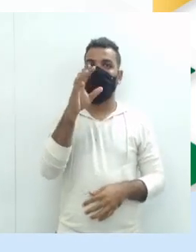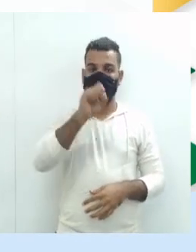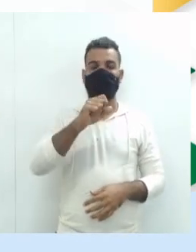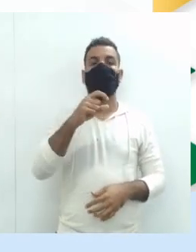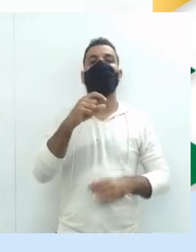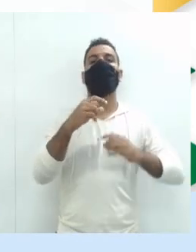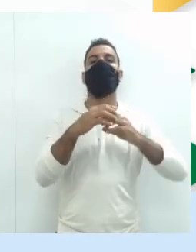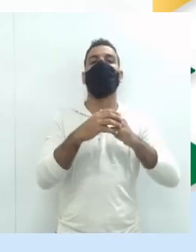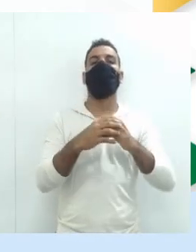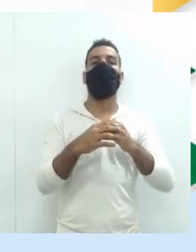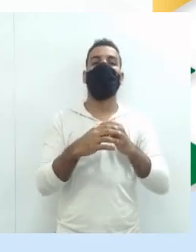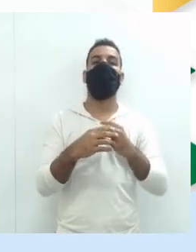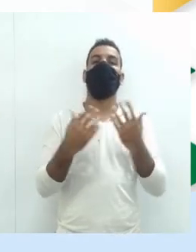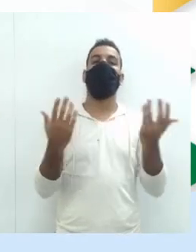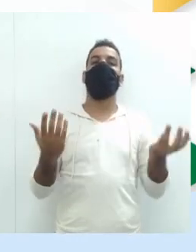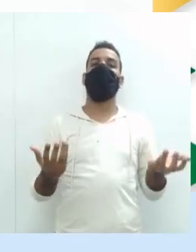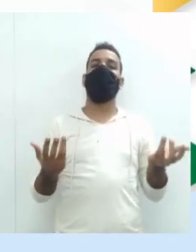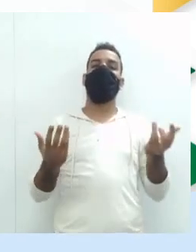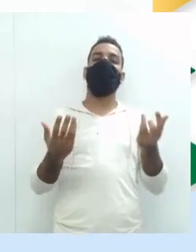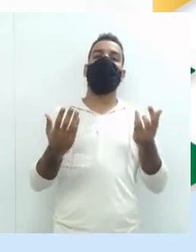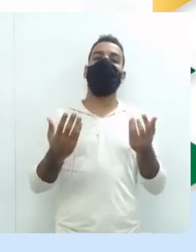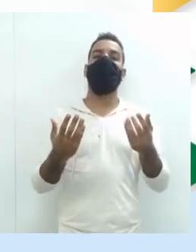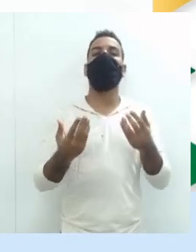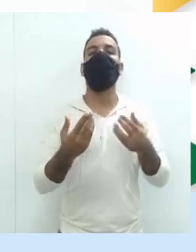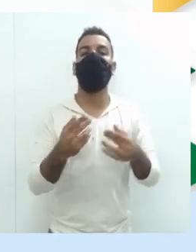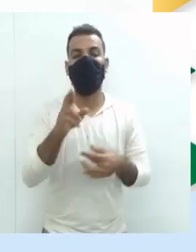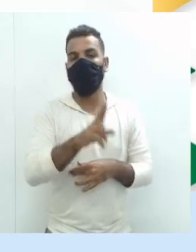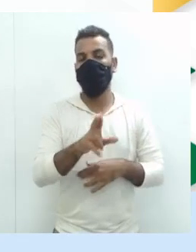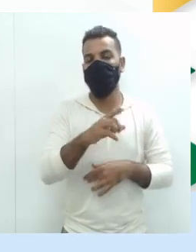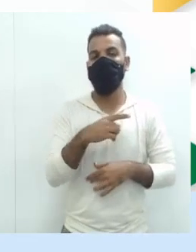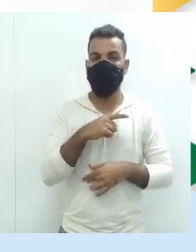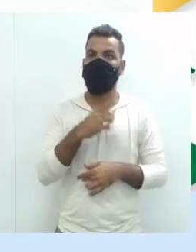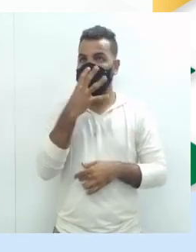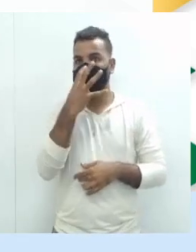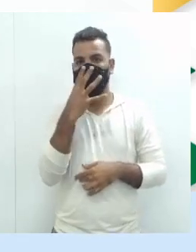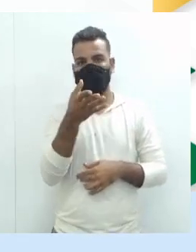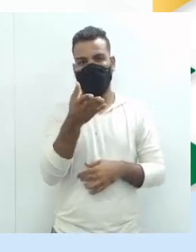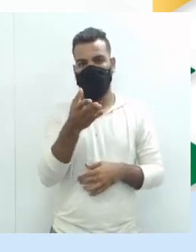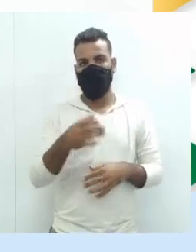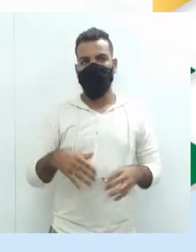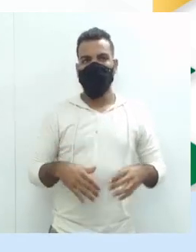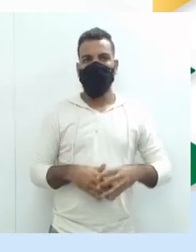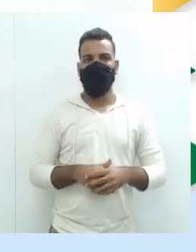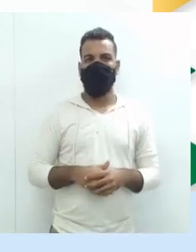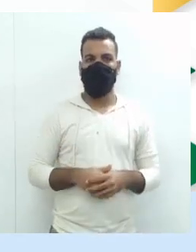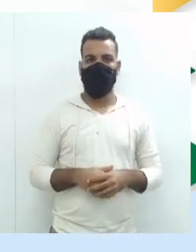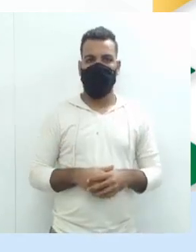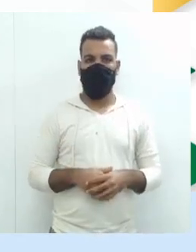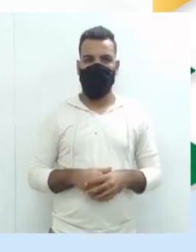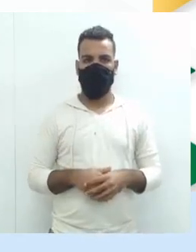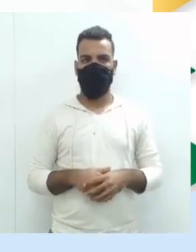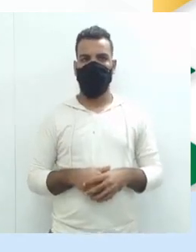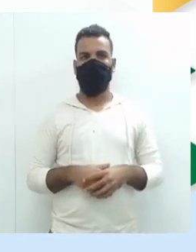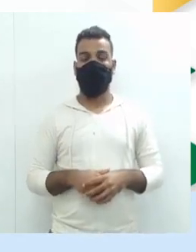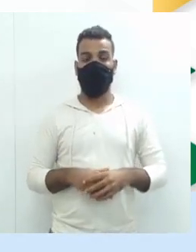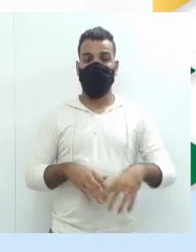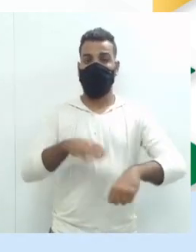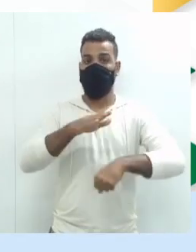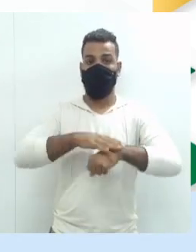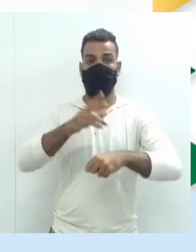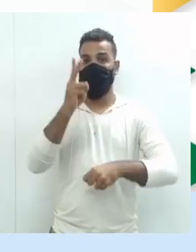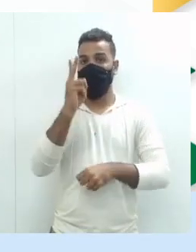o público-alvo, nós que somos o público consumidor. Não é verdade? Então, eles estão a todo momento aí